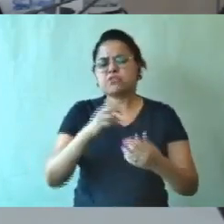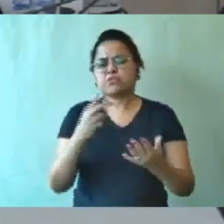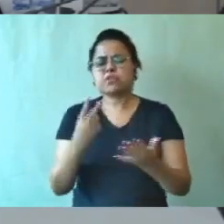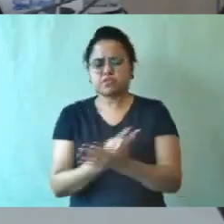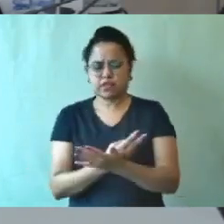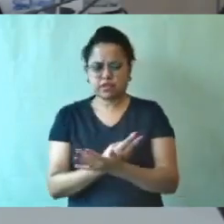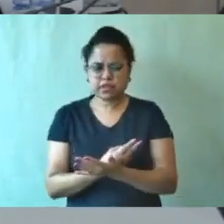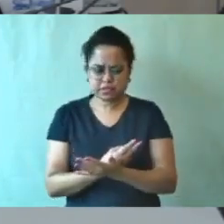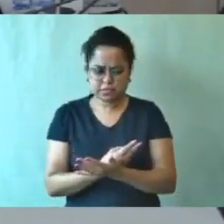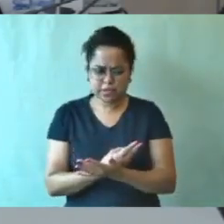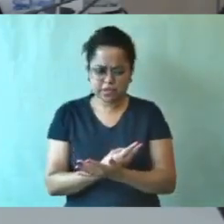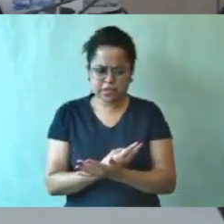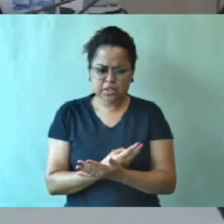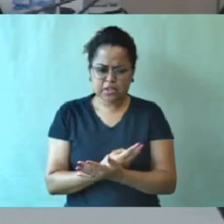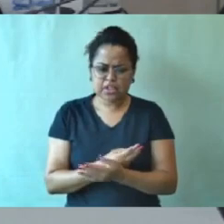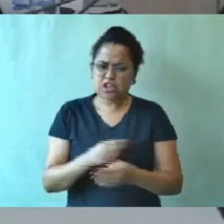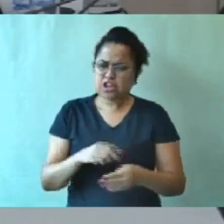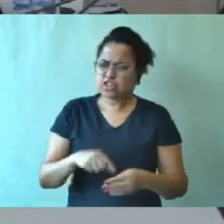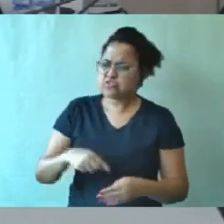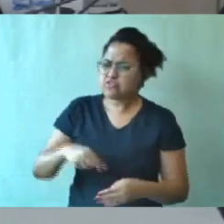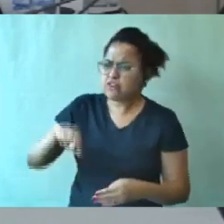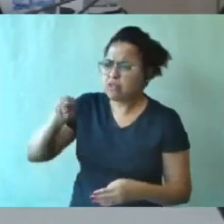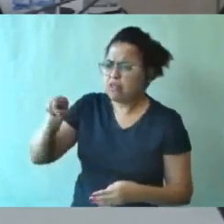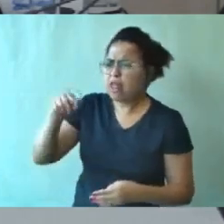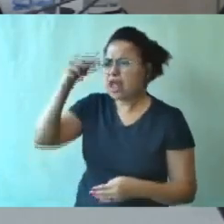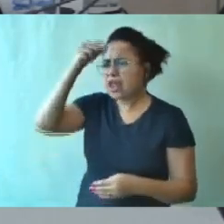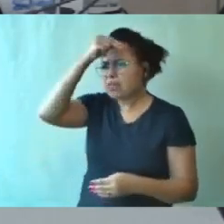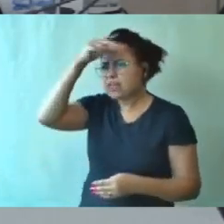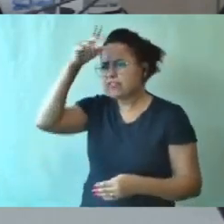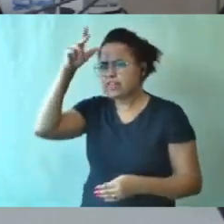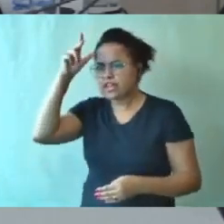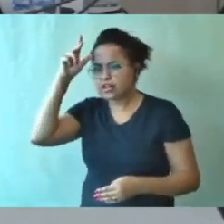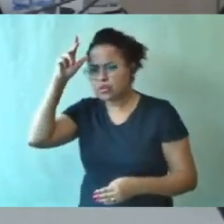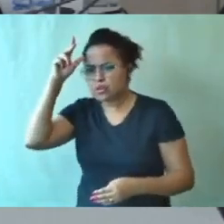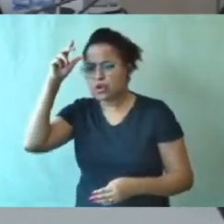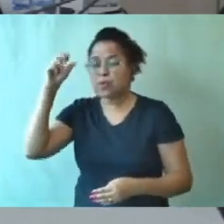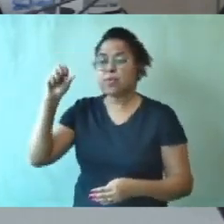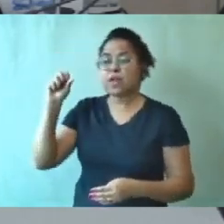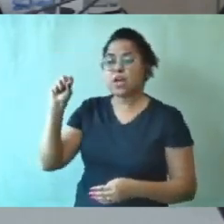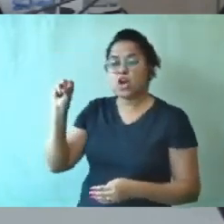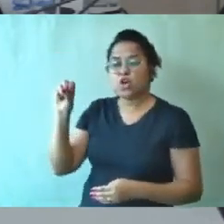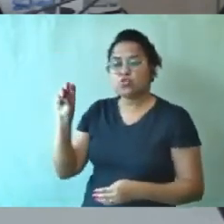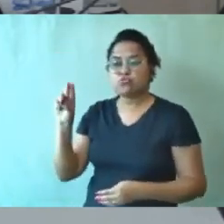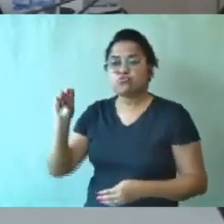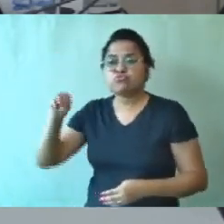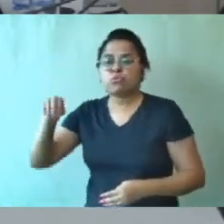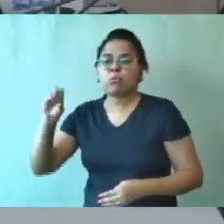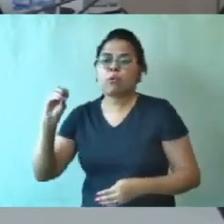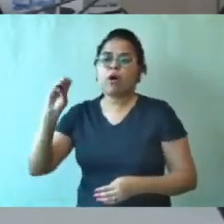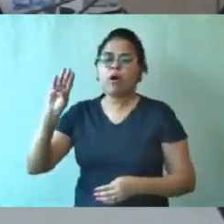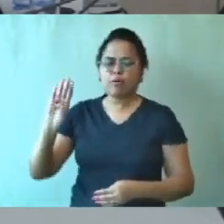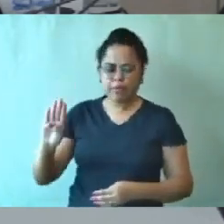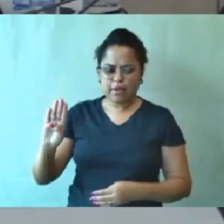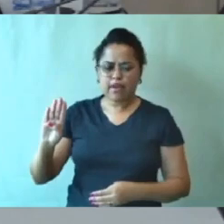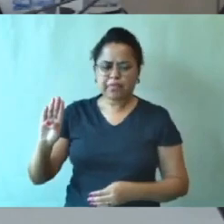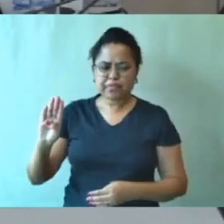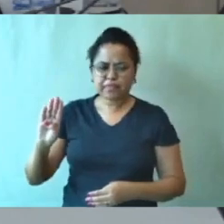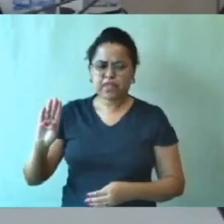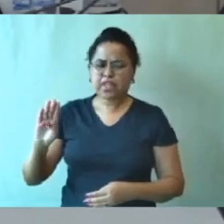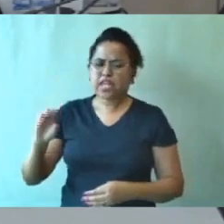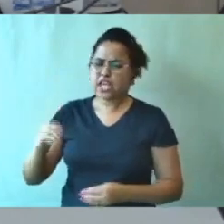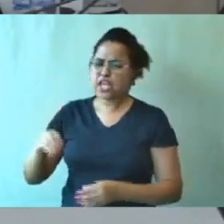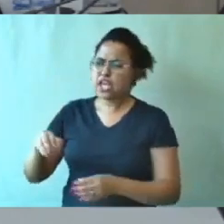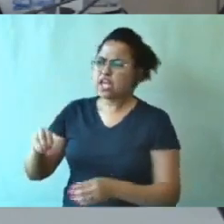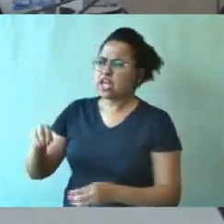a prefeitura, né, por meio da Superintendência de Mobilidade, e colocaram esse assunto na